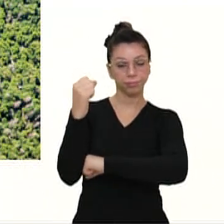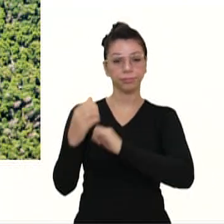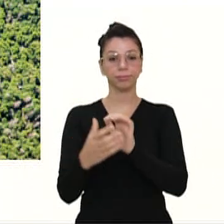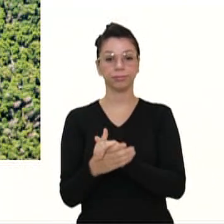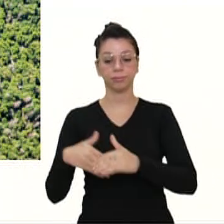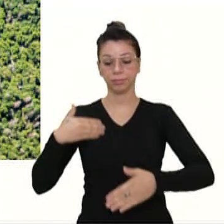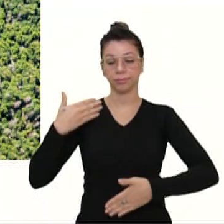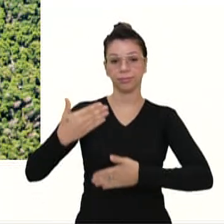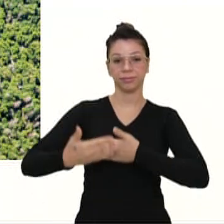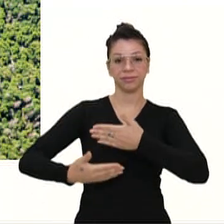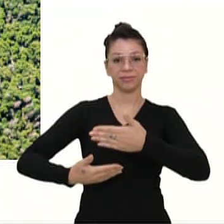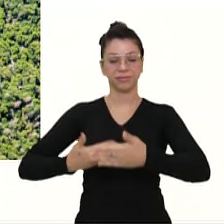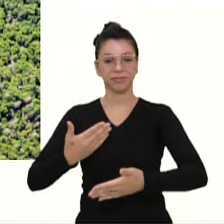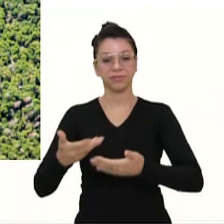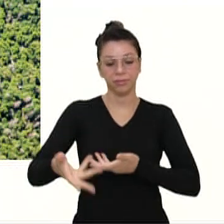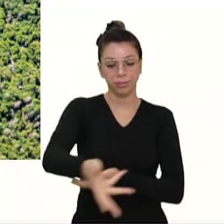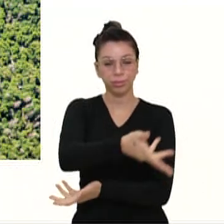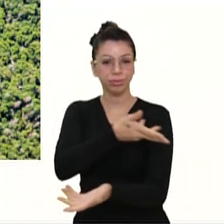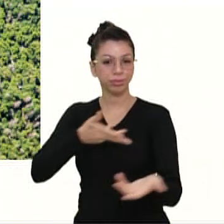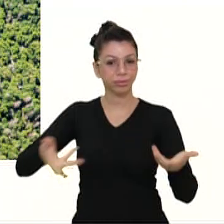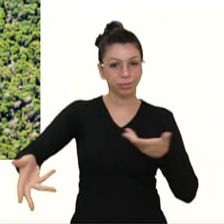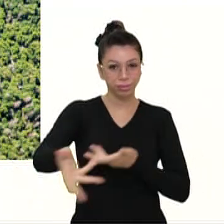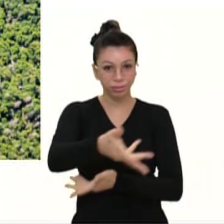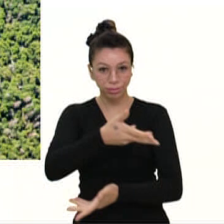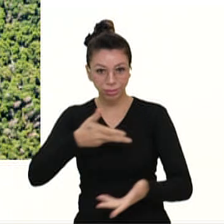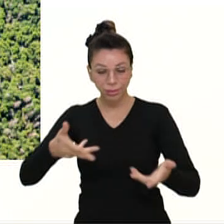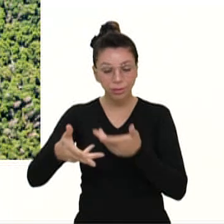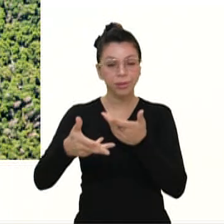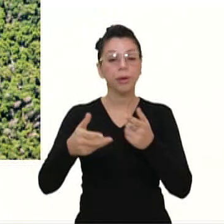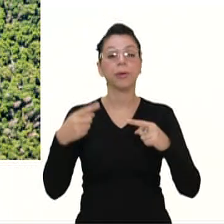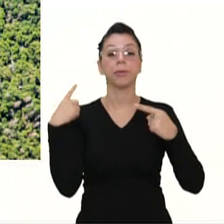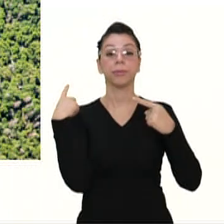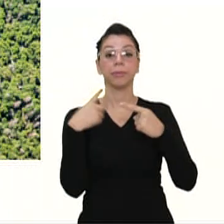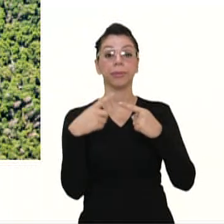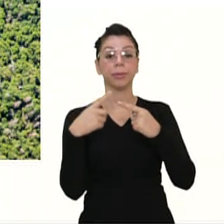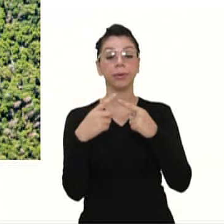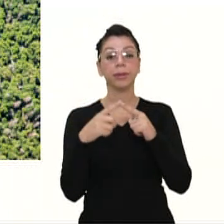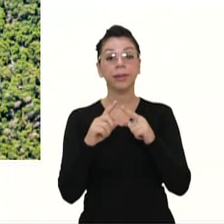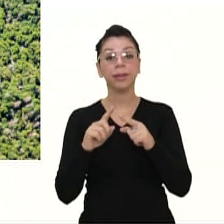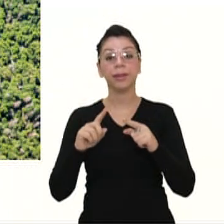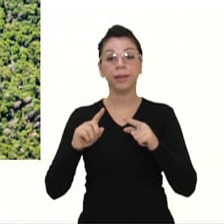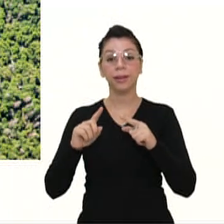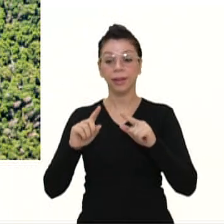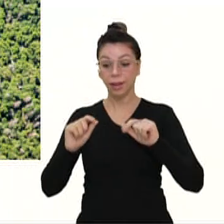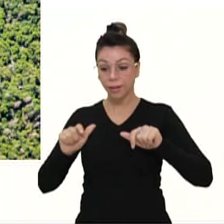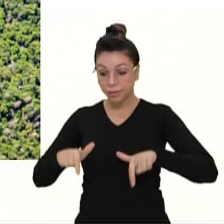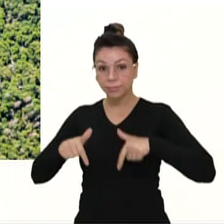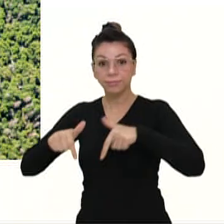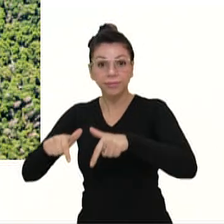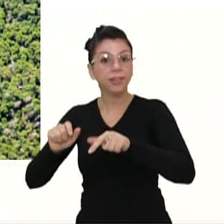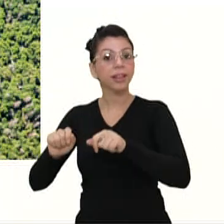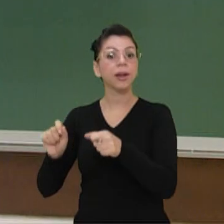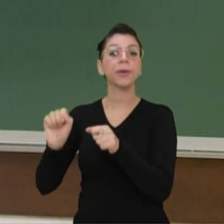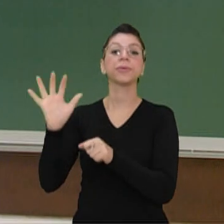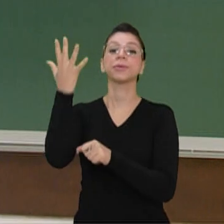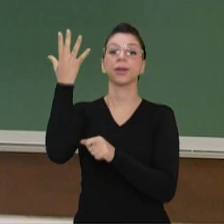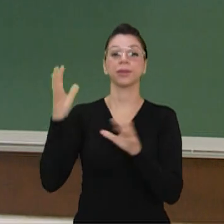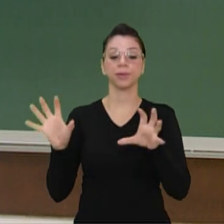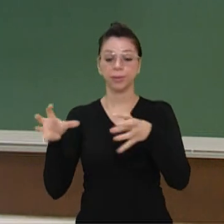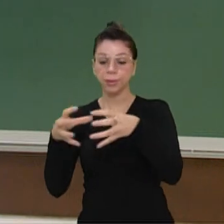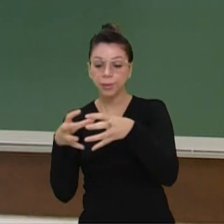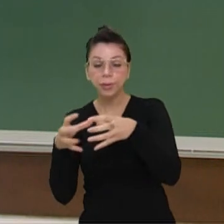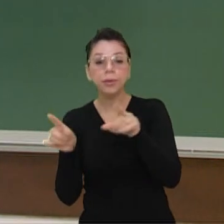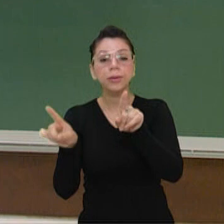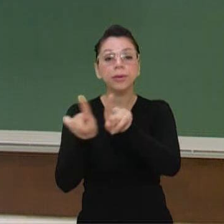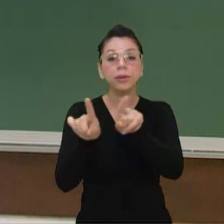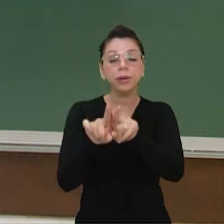desenvolve relações sociais, pois essas práticas muitas vezes acontecem em grupo, e também podem ser utilizadas como